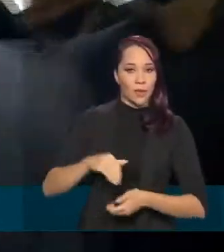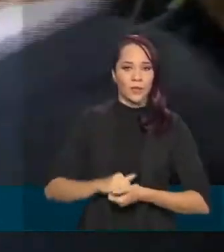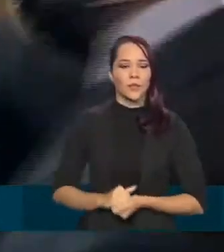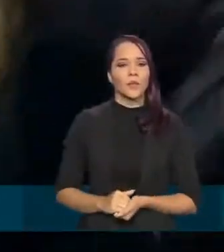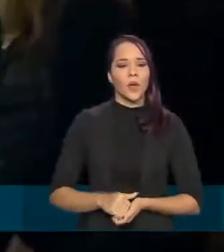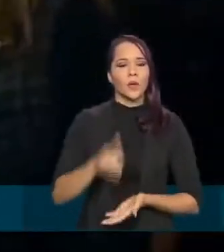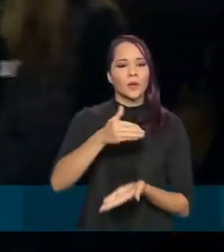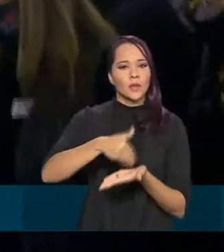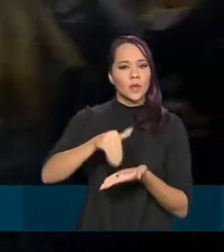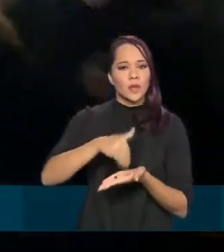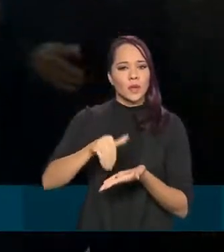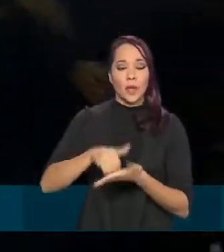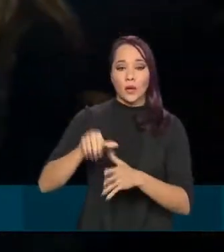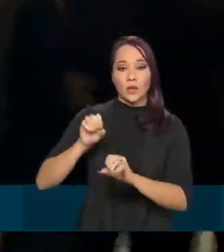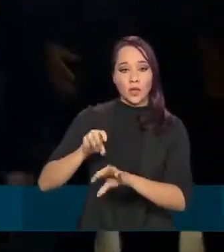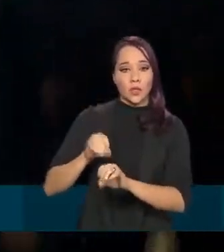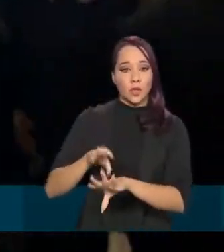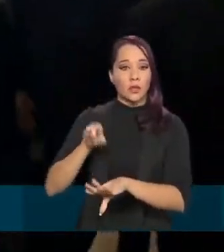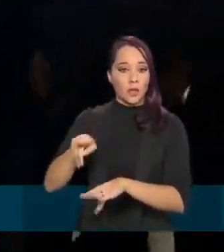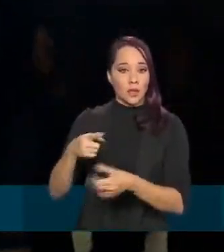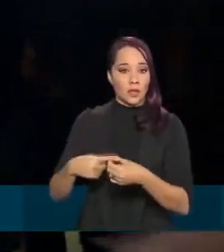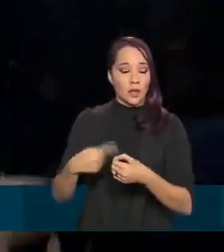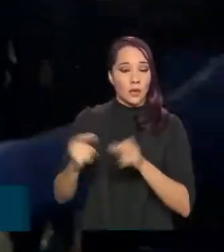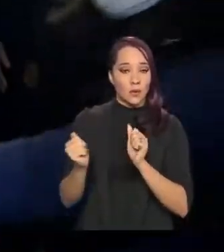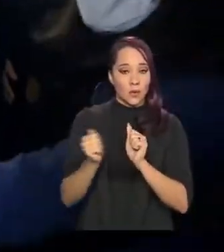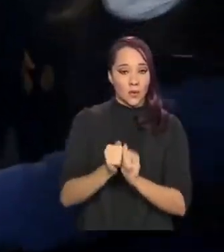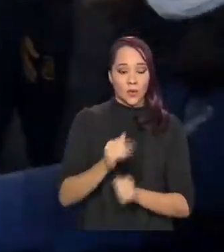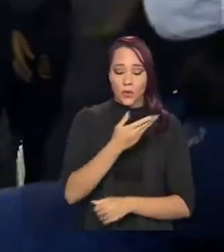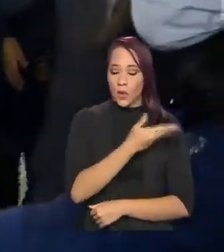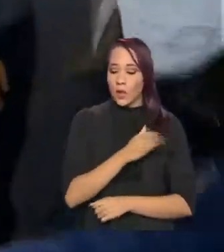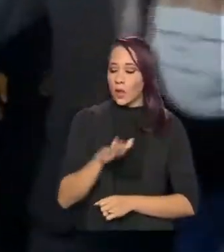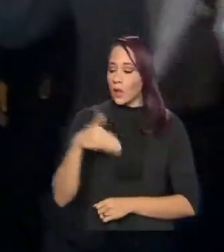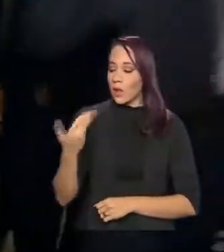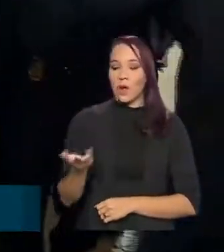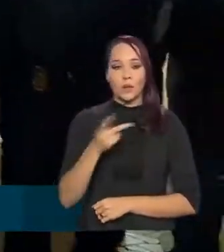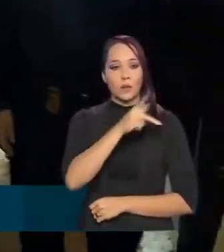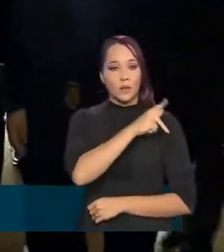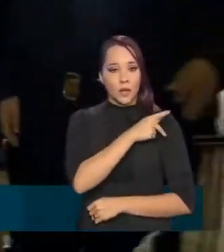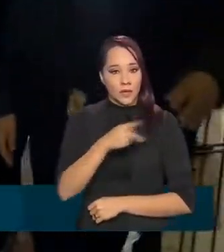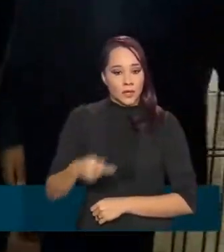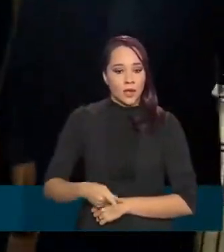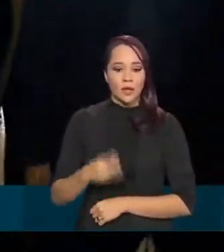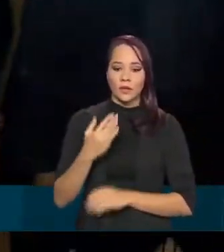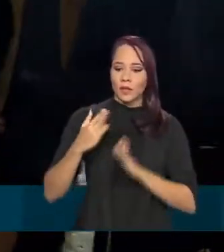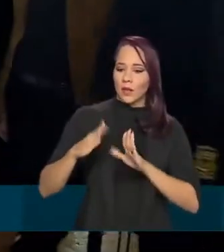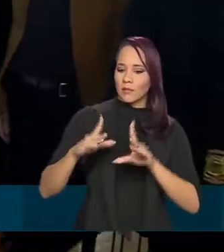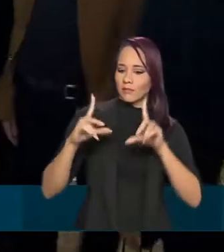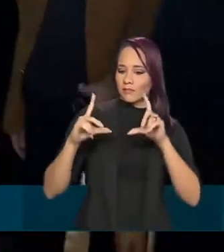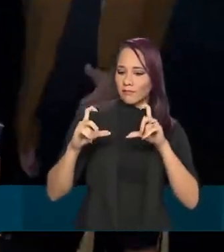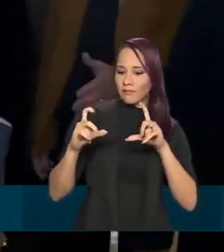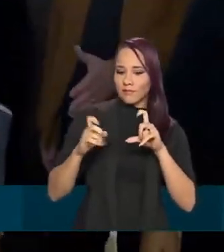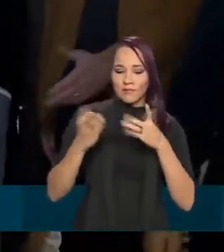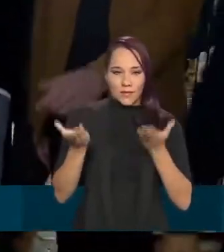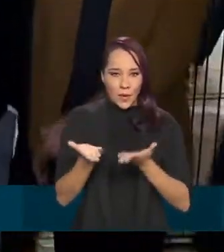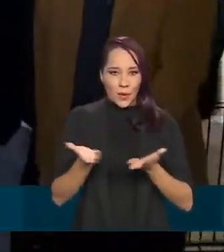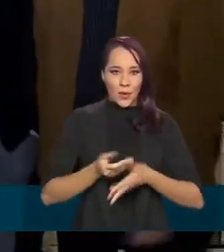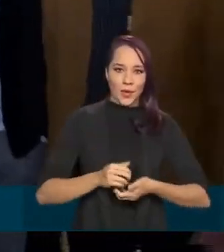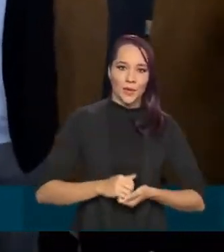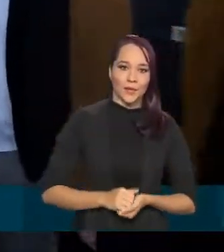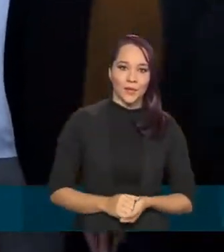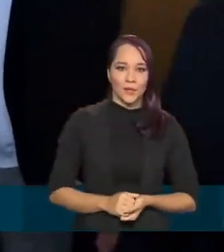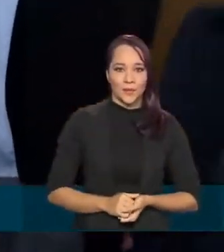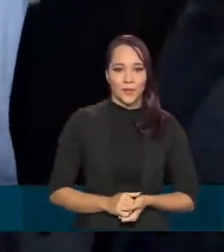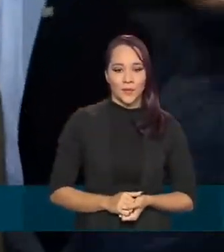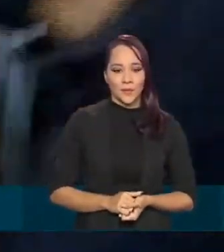Secretária de Educação de Bagé está ali ao lado do presidente. Estão posando para fotos neste momento.